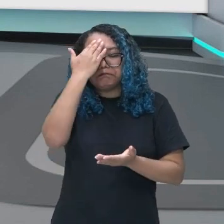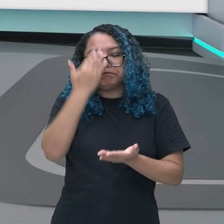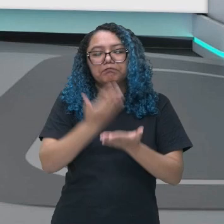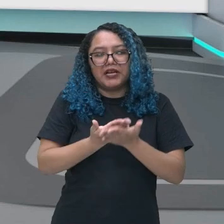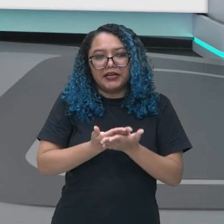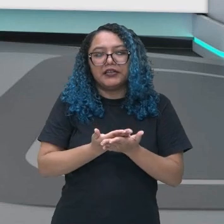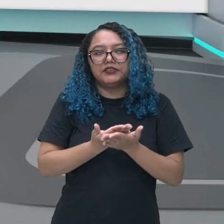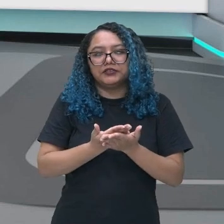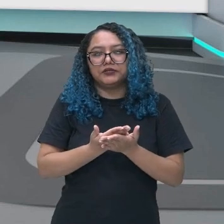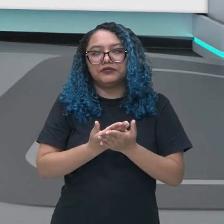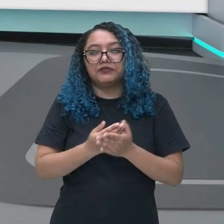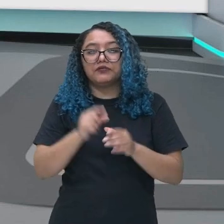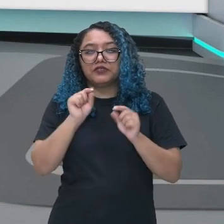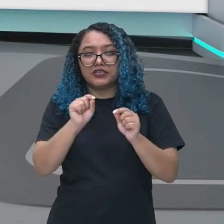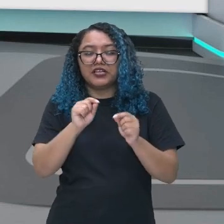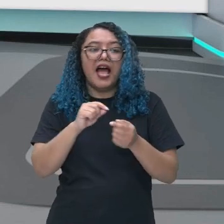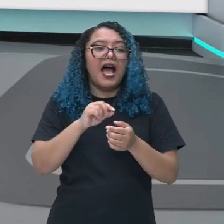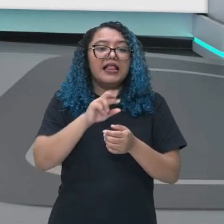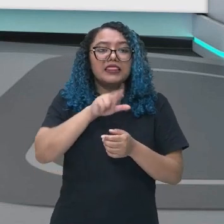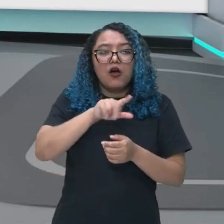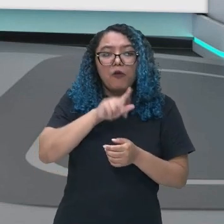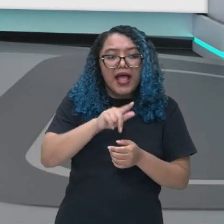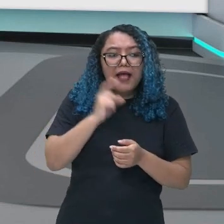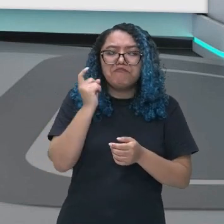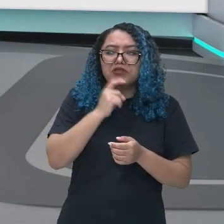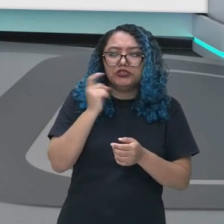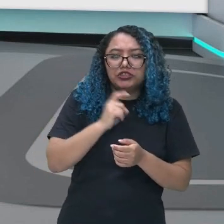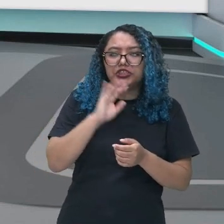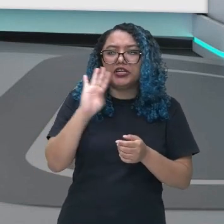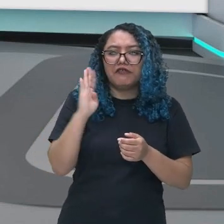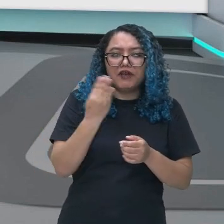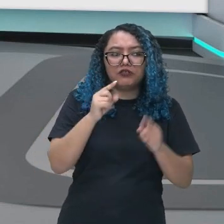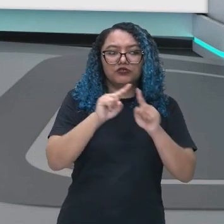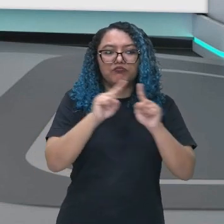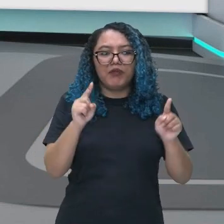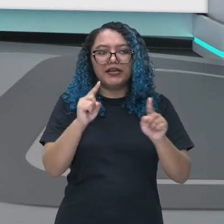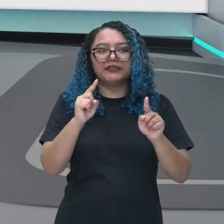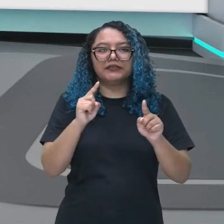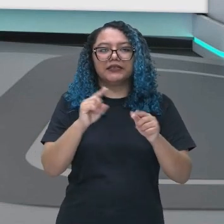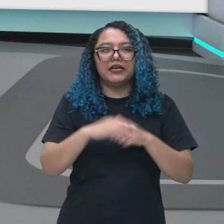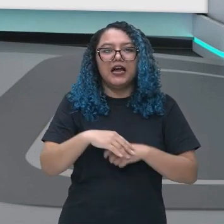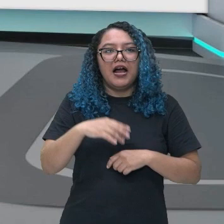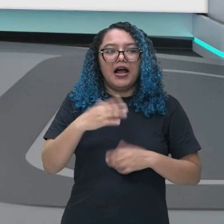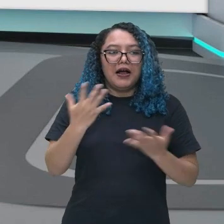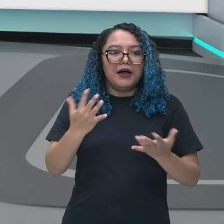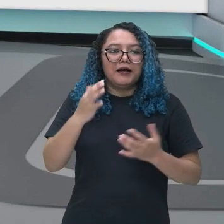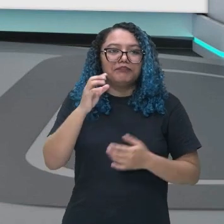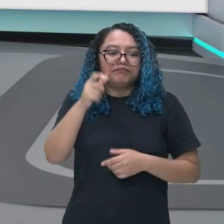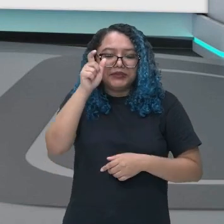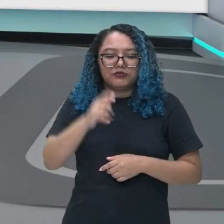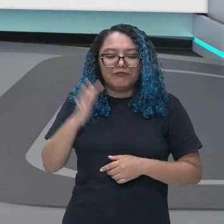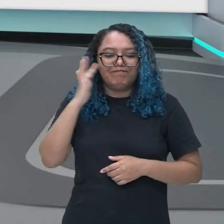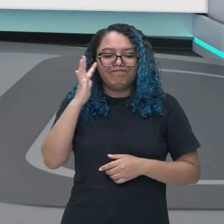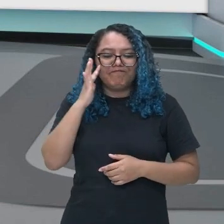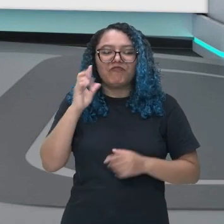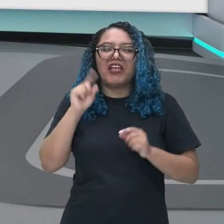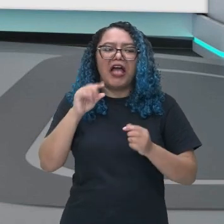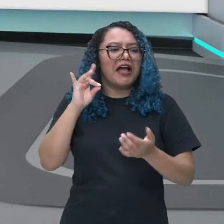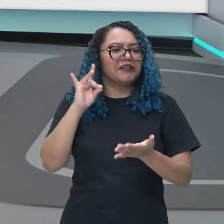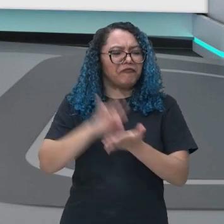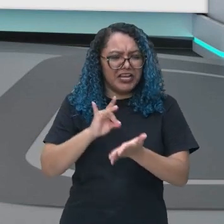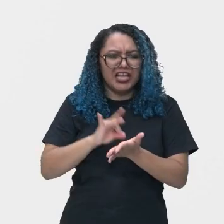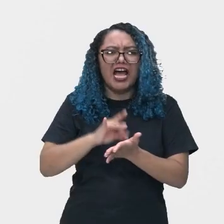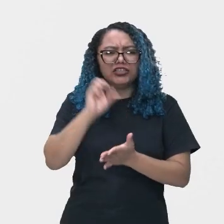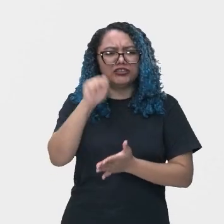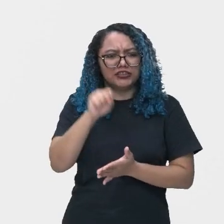dizendo que não é. Você está dizendo que não é? Não, você quer, não é, mas as pessoas colocaram na cabeça que é e pronto, ninguém tira, tá bom? E agora vocês vão